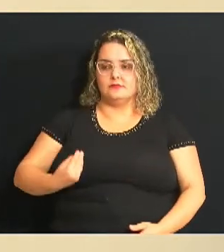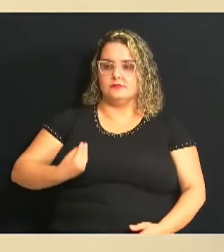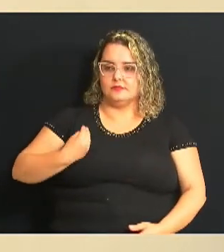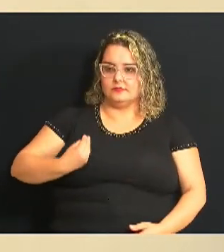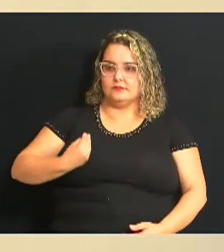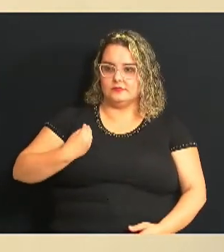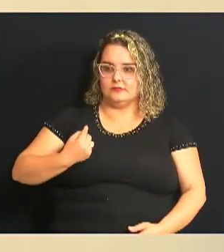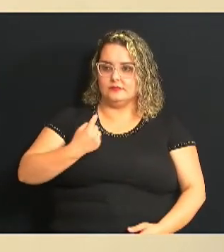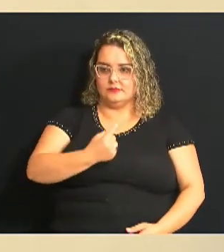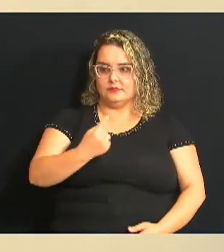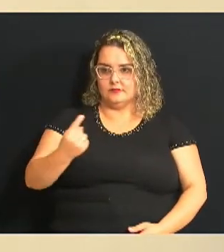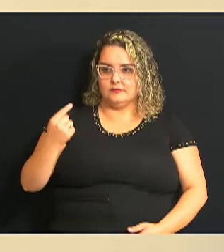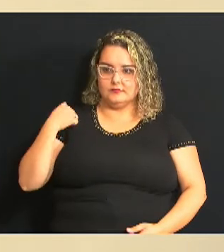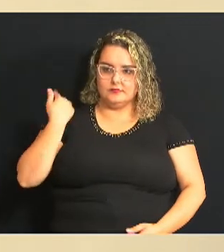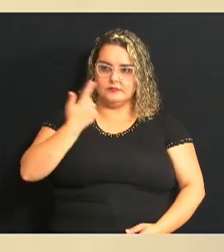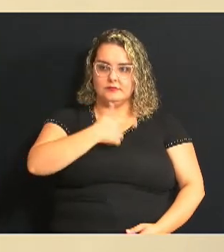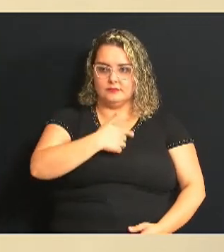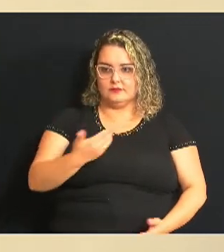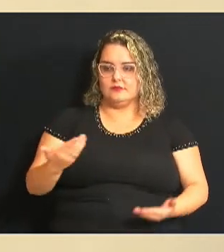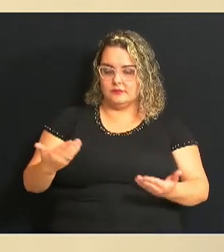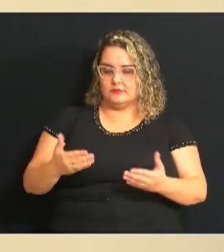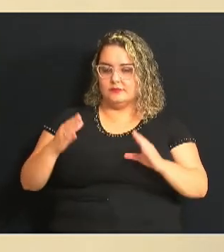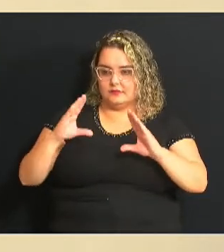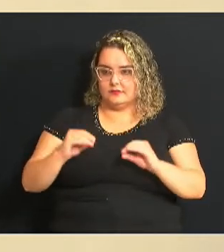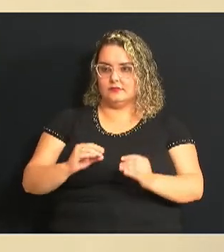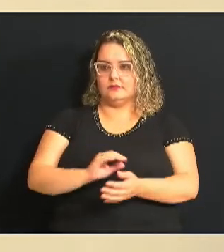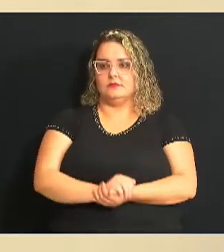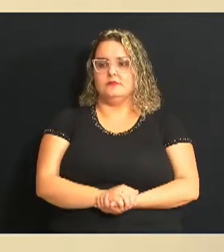cada um de nós que estamos aqui.